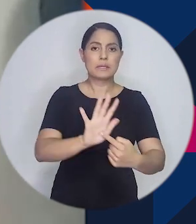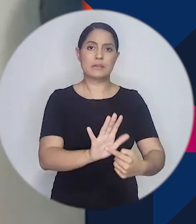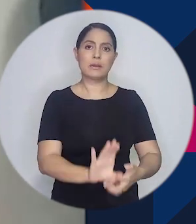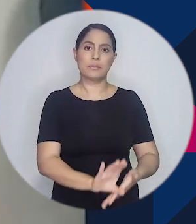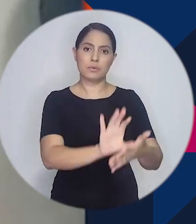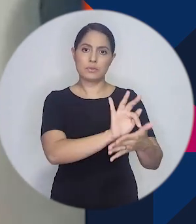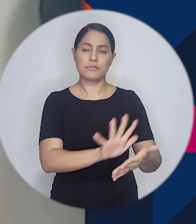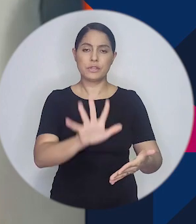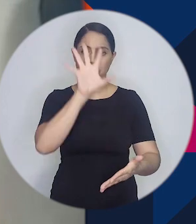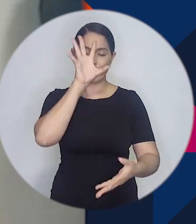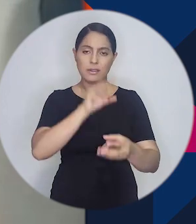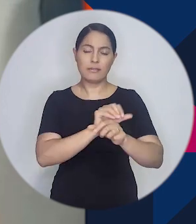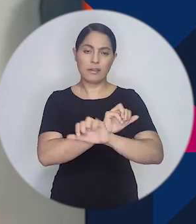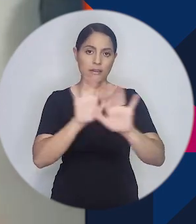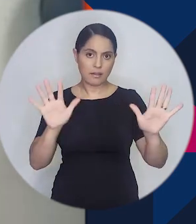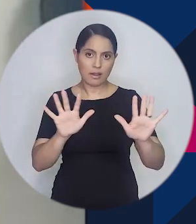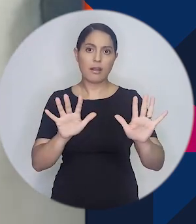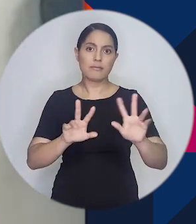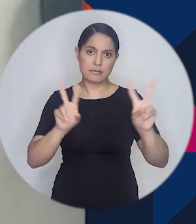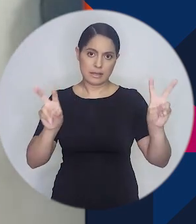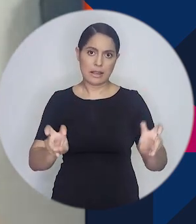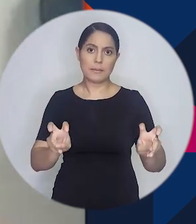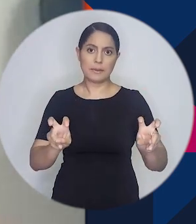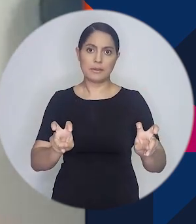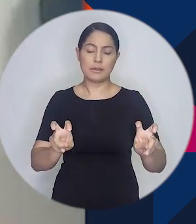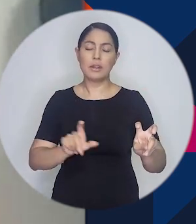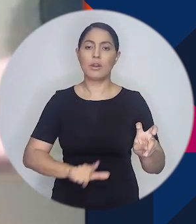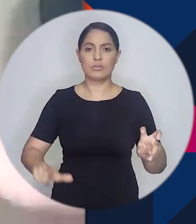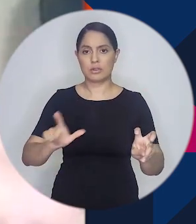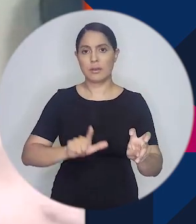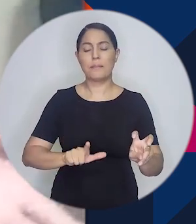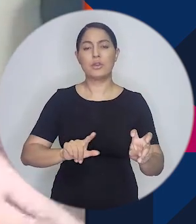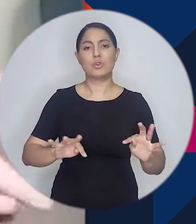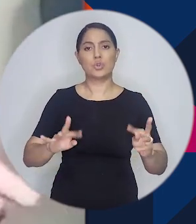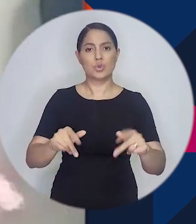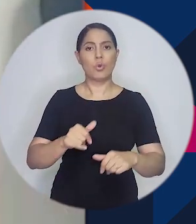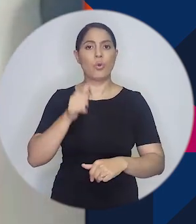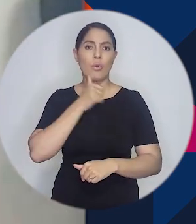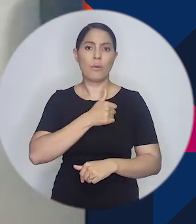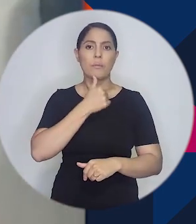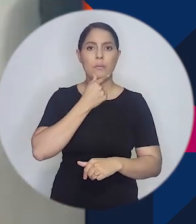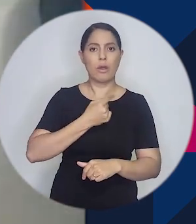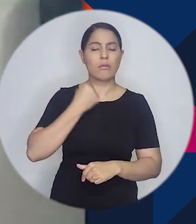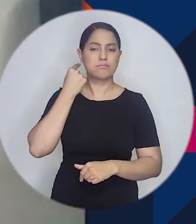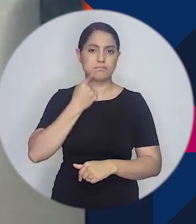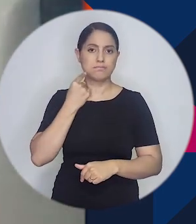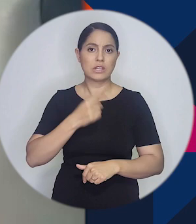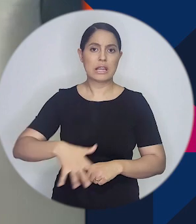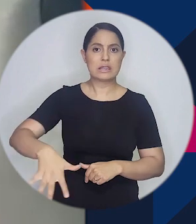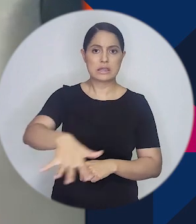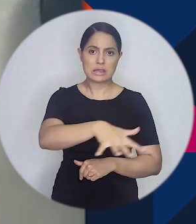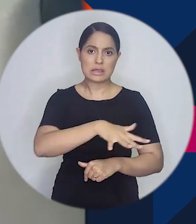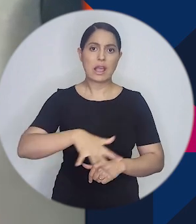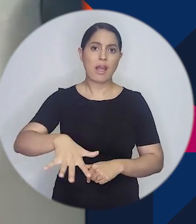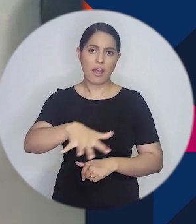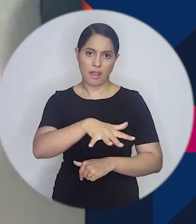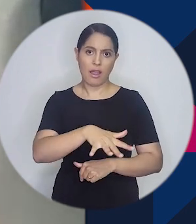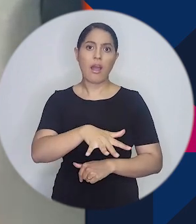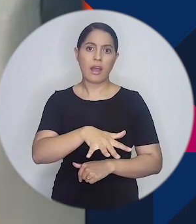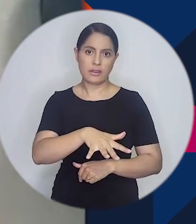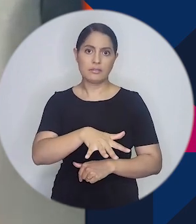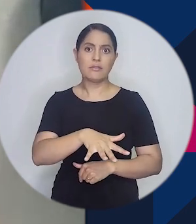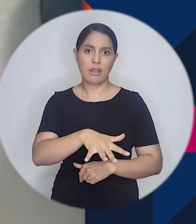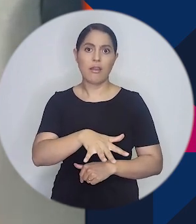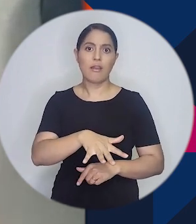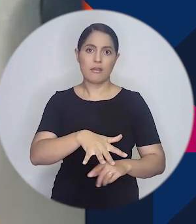Federal, para a gente atualizar algumas questões relacionadas à advocacia da população LGBTI+, para deixar os advogados